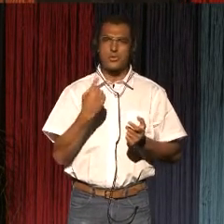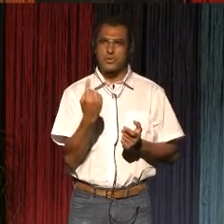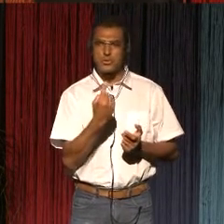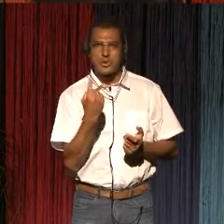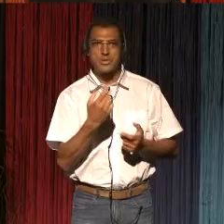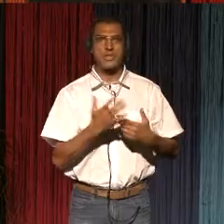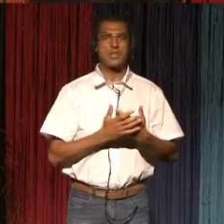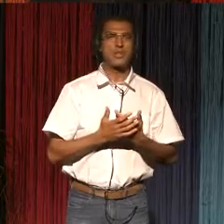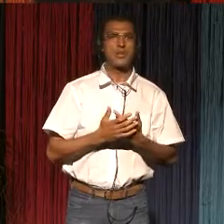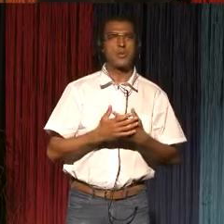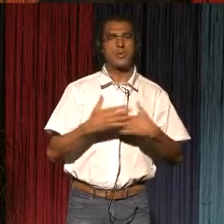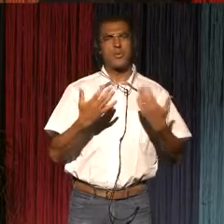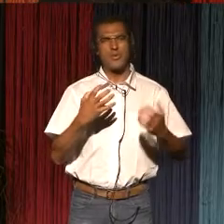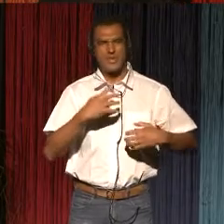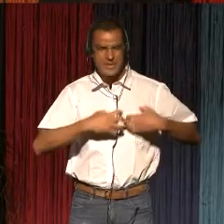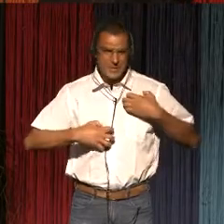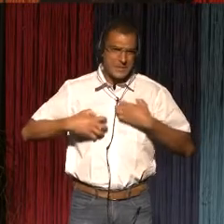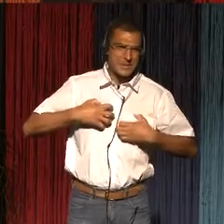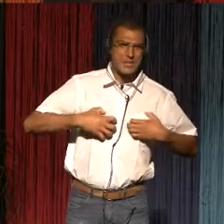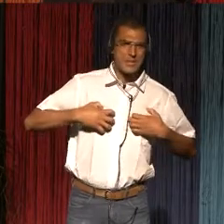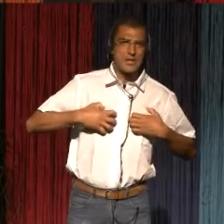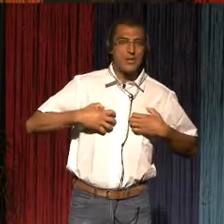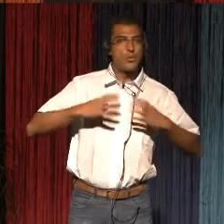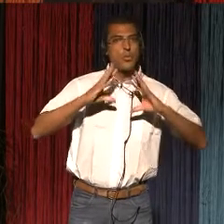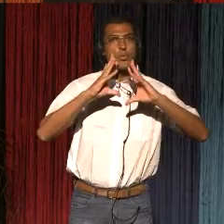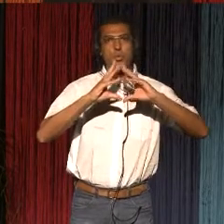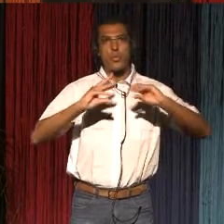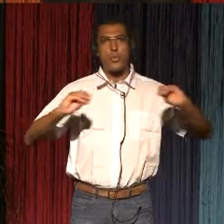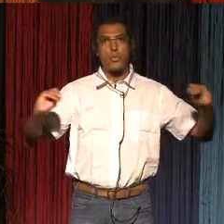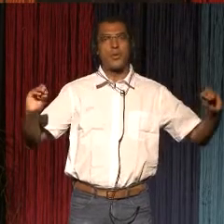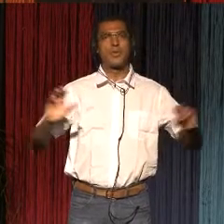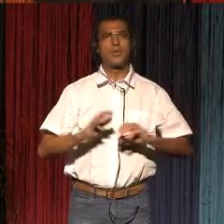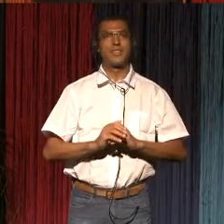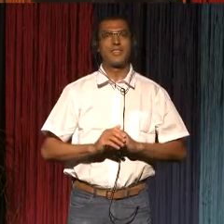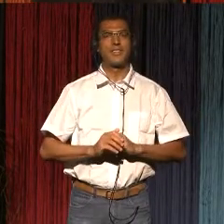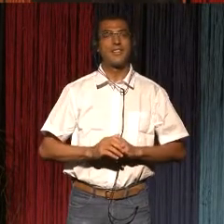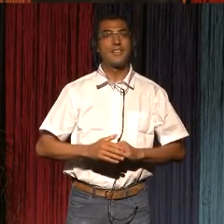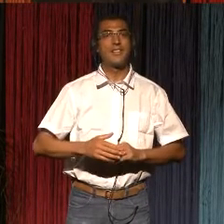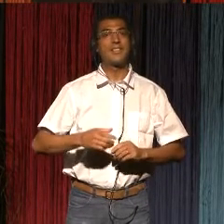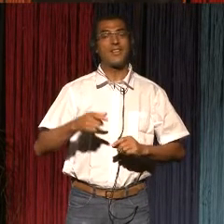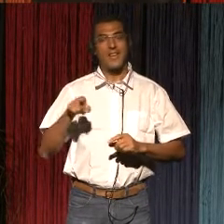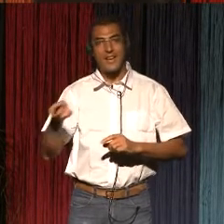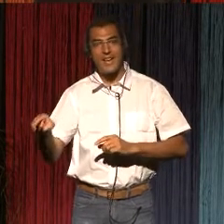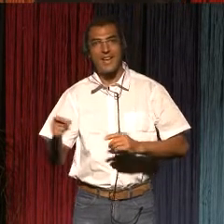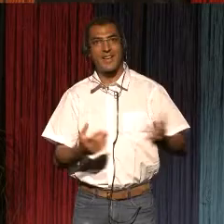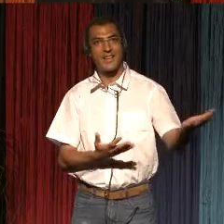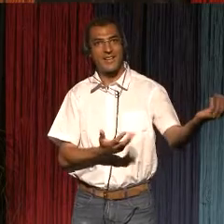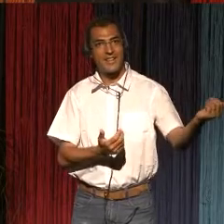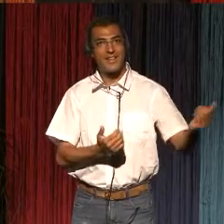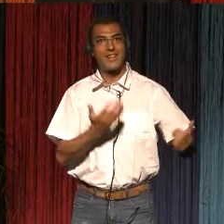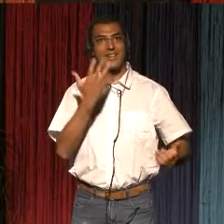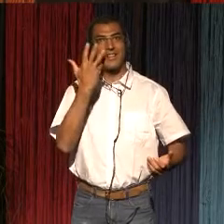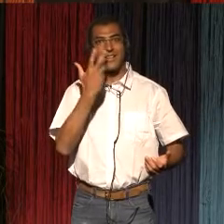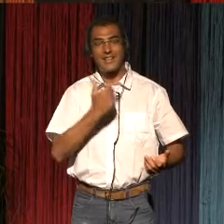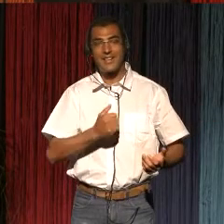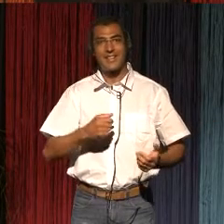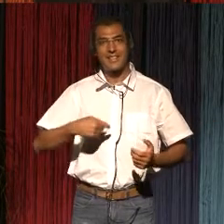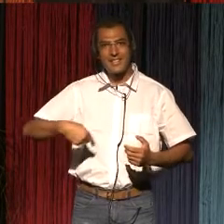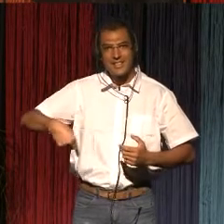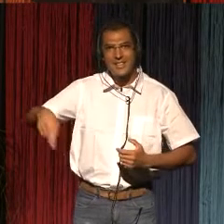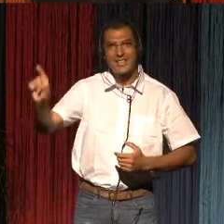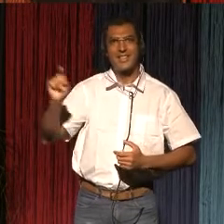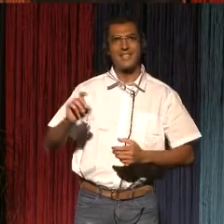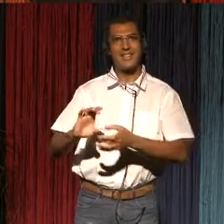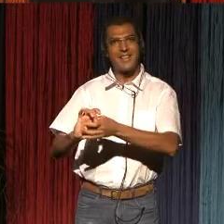aumentar aquilo que dá apoio, como a felicidade e a atividade física. Então, por que não deixar que as crianças façam aquilo que elas gostam? Se